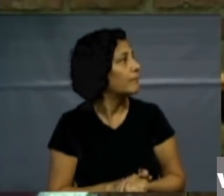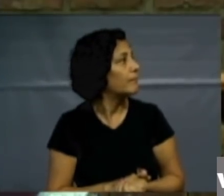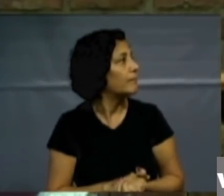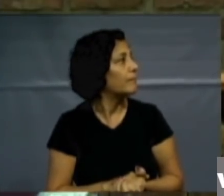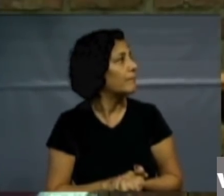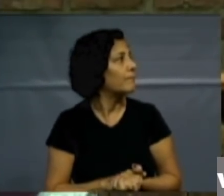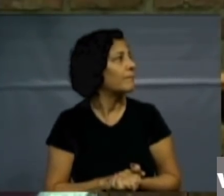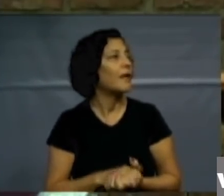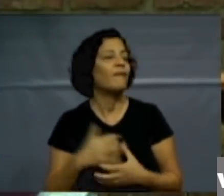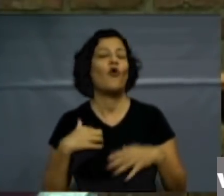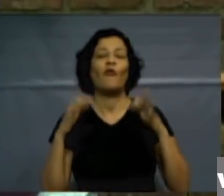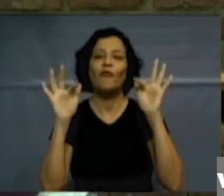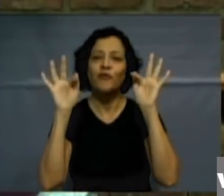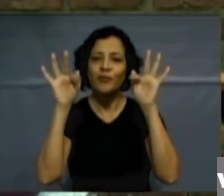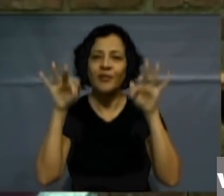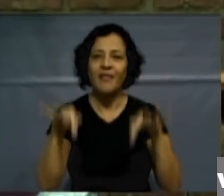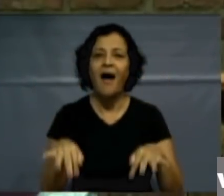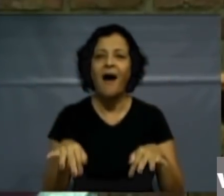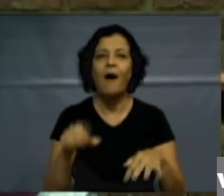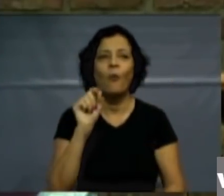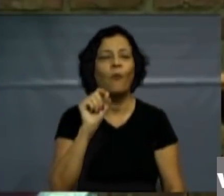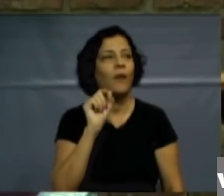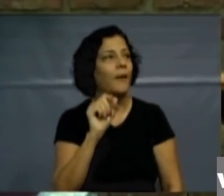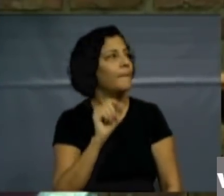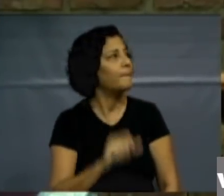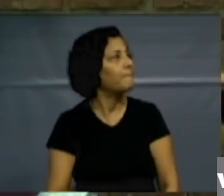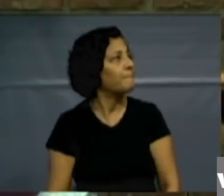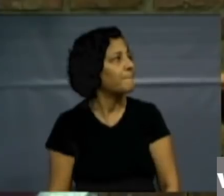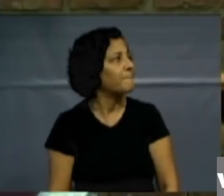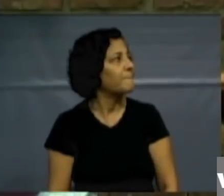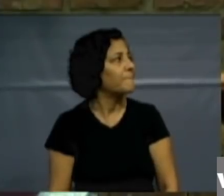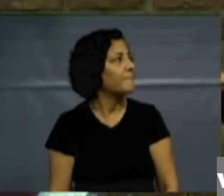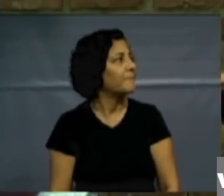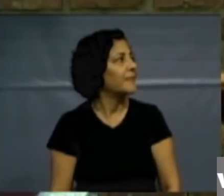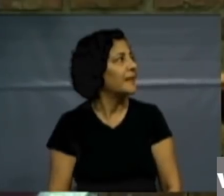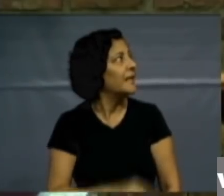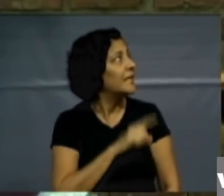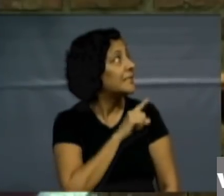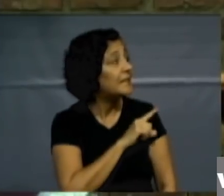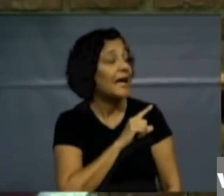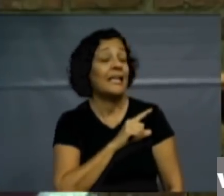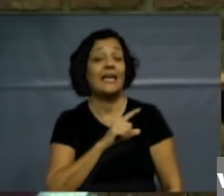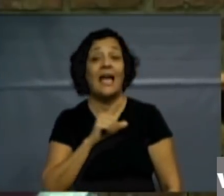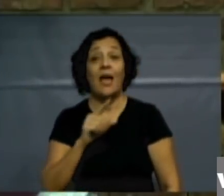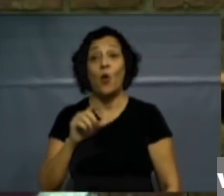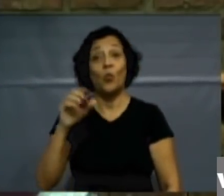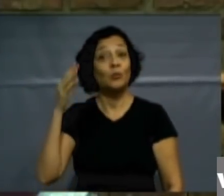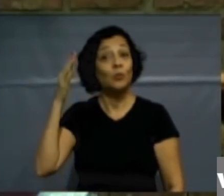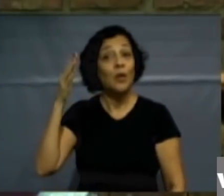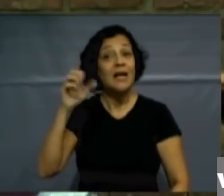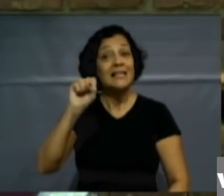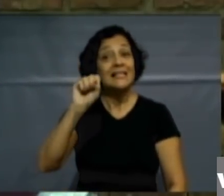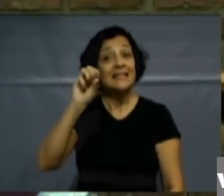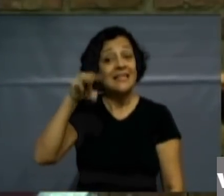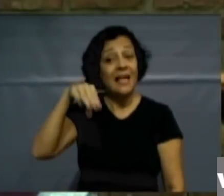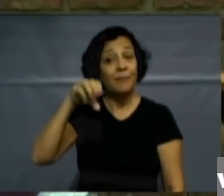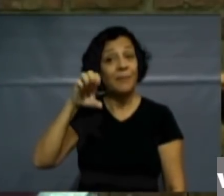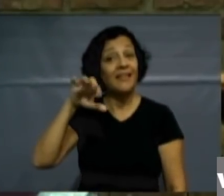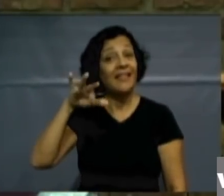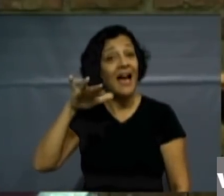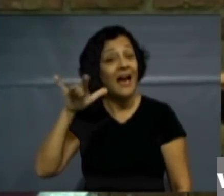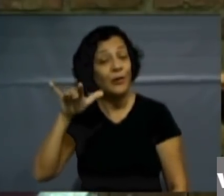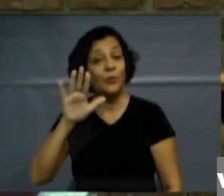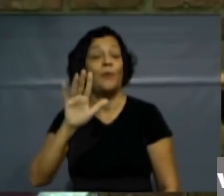muito de falar sobre Paulo. Isso aqui é um seminário que a gente converteu para palestra, mas é a primeira vez que estamos,